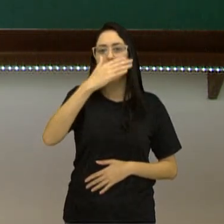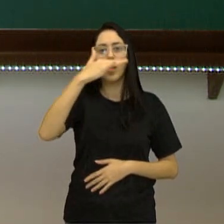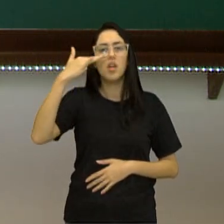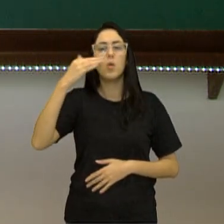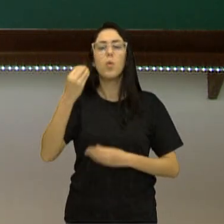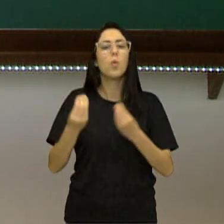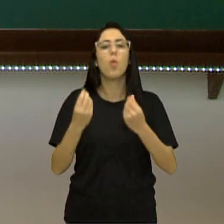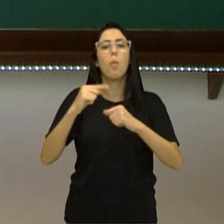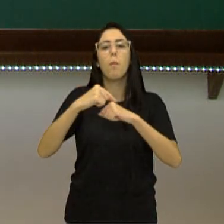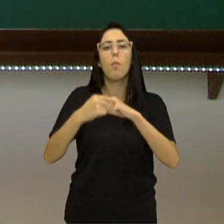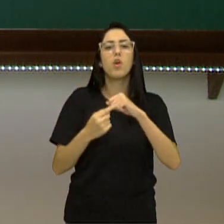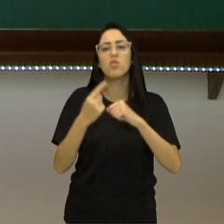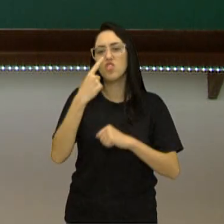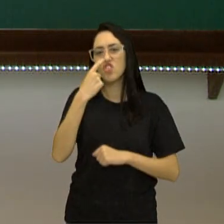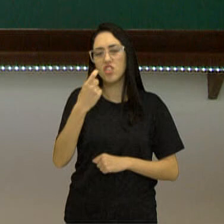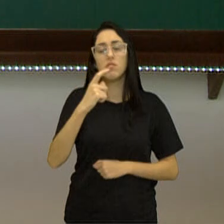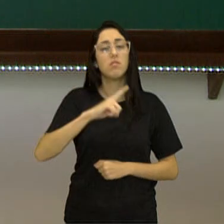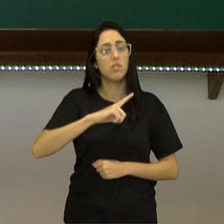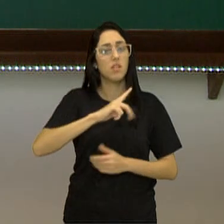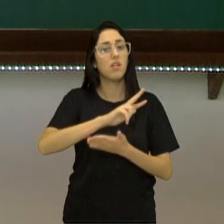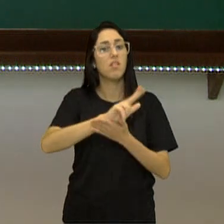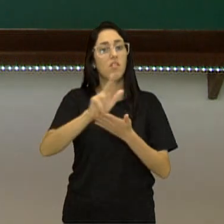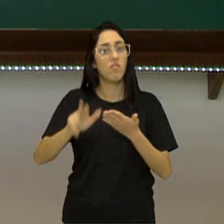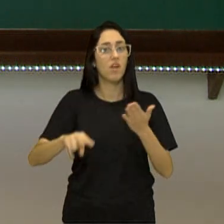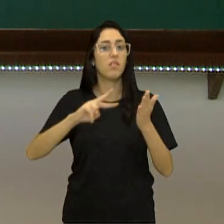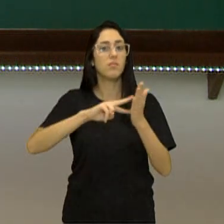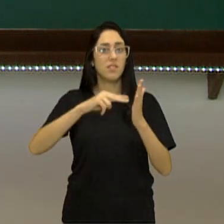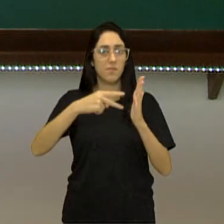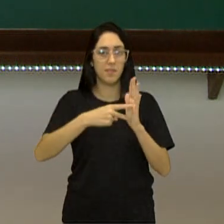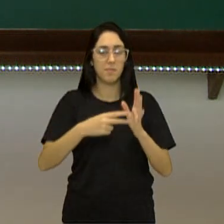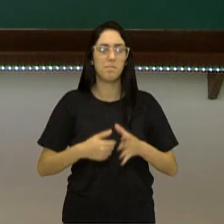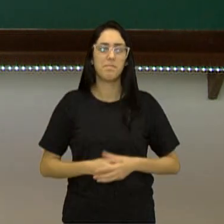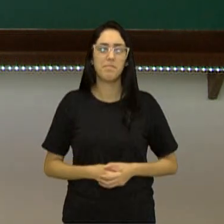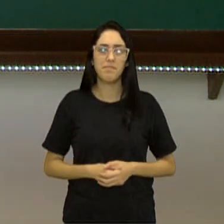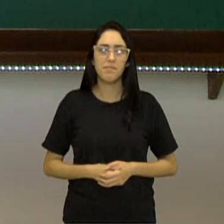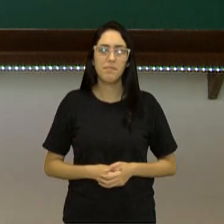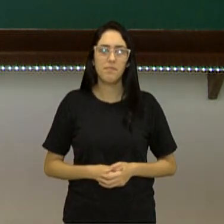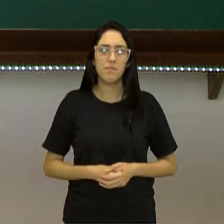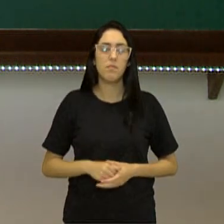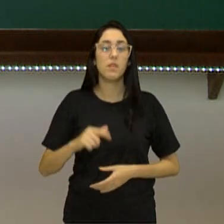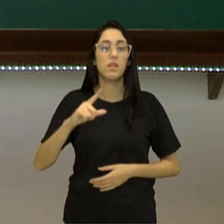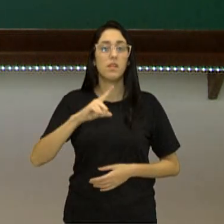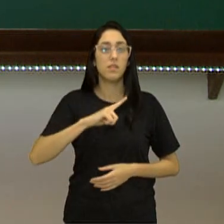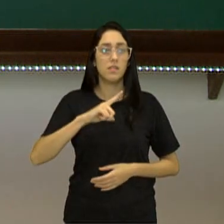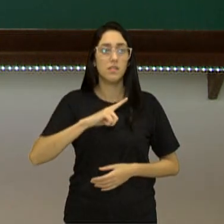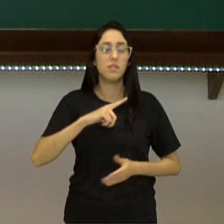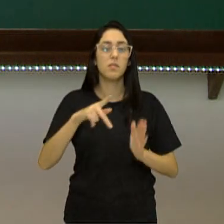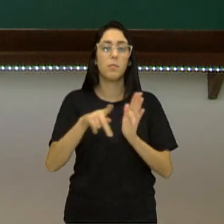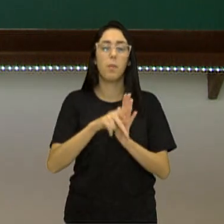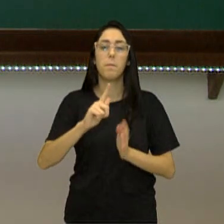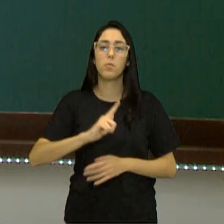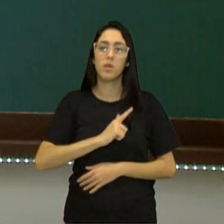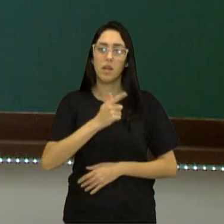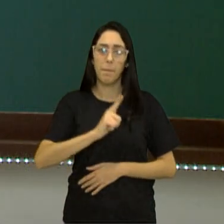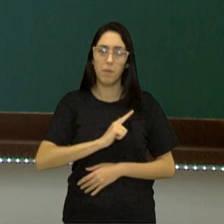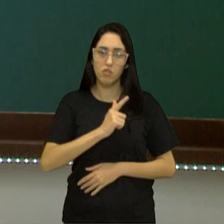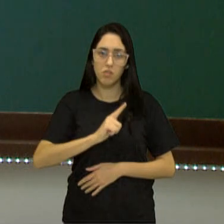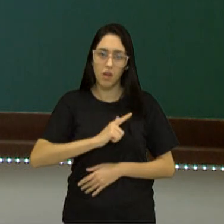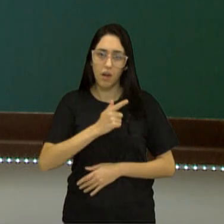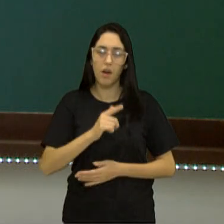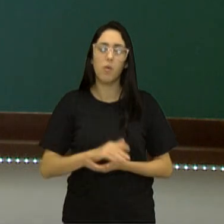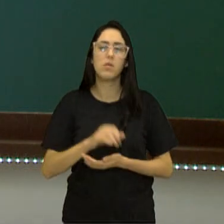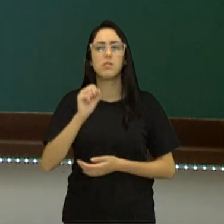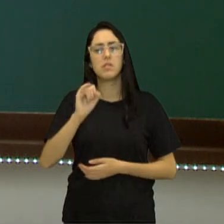enfim, tem várias definições, várias possibilidades de definições. Informa os aspectos gramaticais, ou seja, se ele é